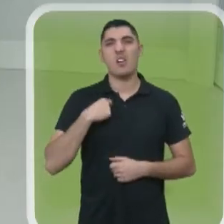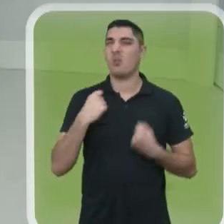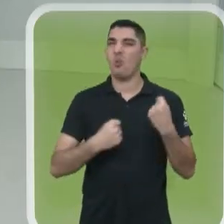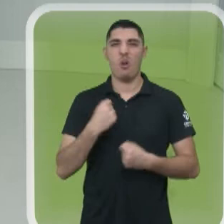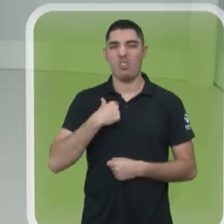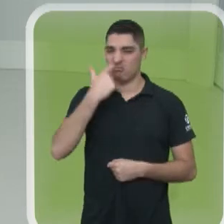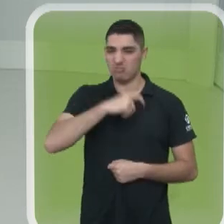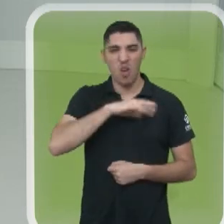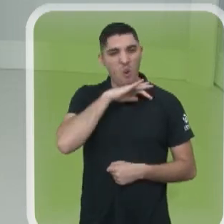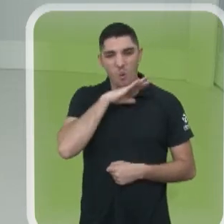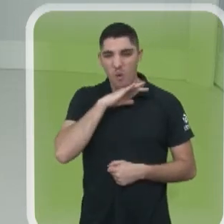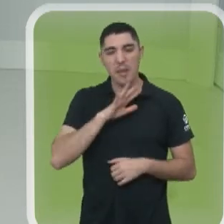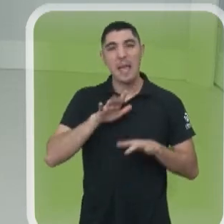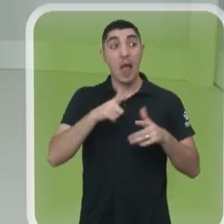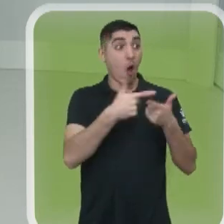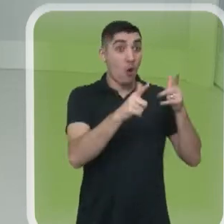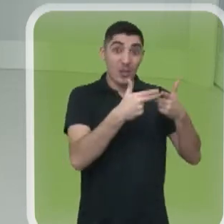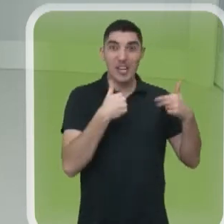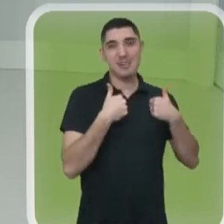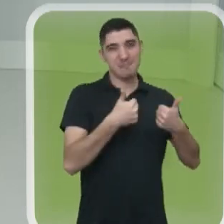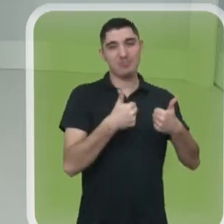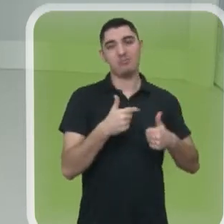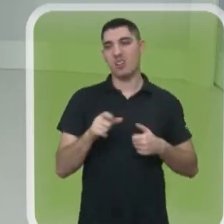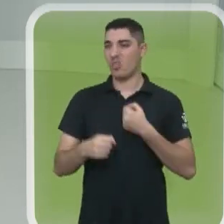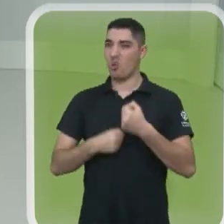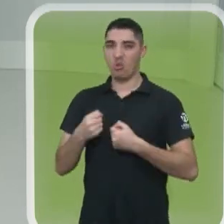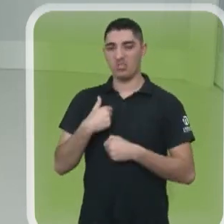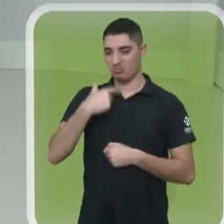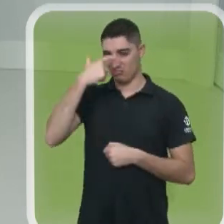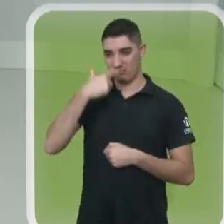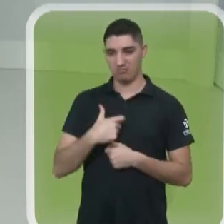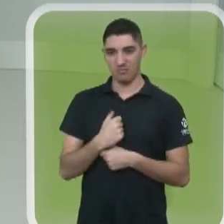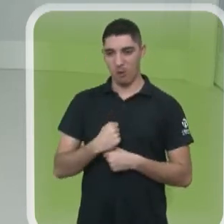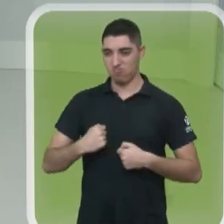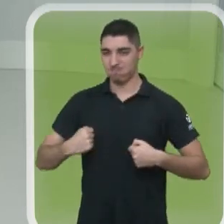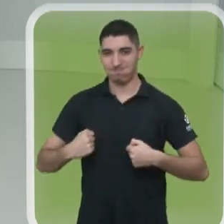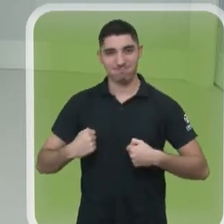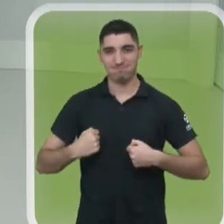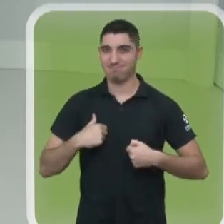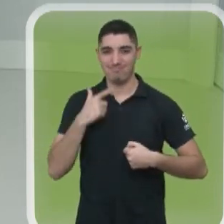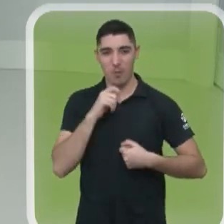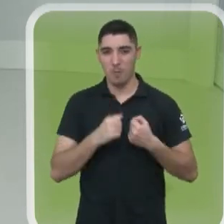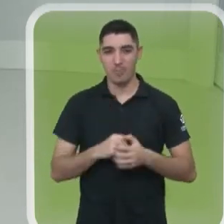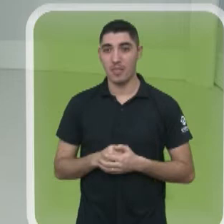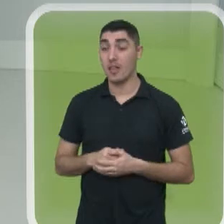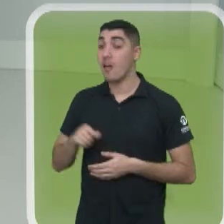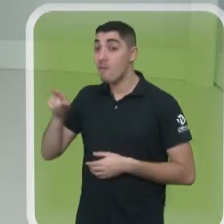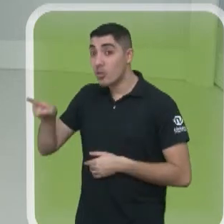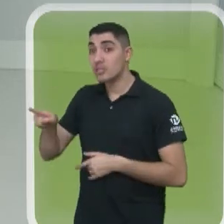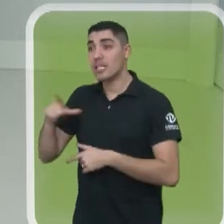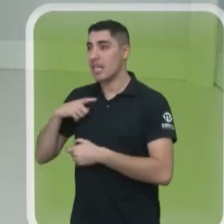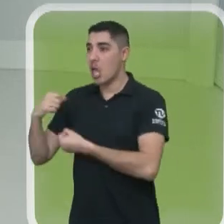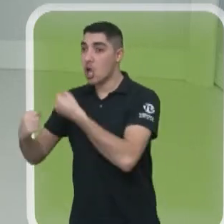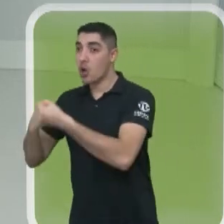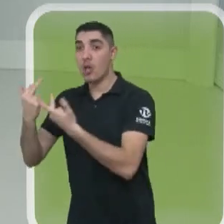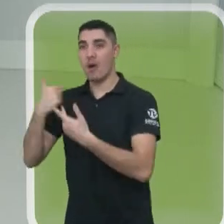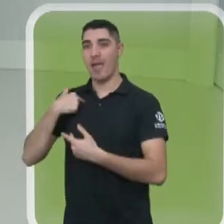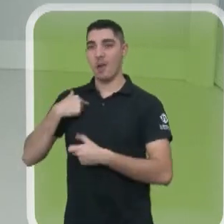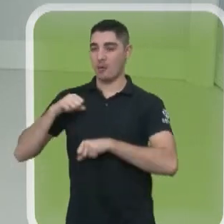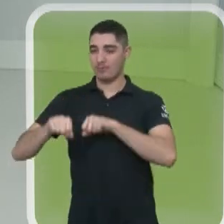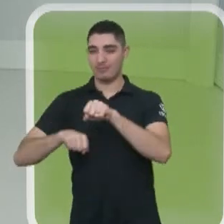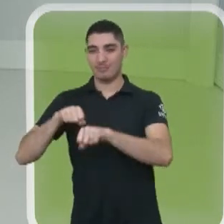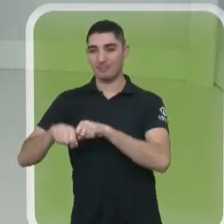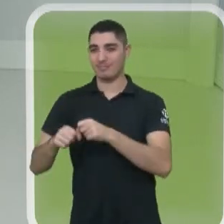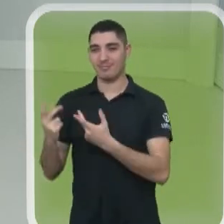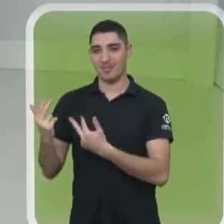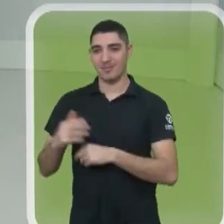uma desgraça eu faço outras coisas melhores mais correr aumente dá para ver pelo tamanho do do apresentador você está para a corrida assim como eu estou para bicicleta Então